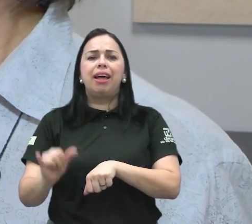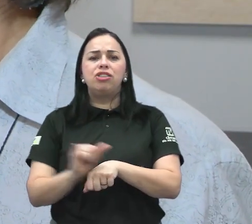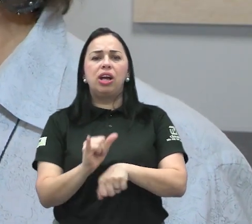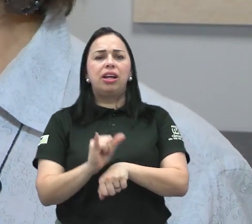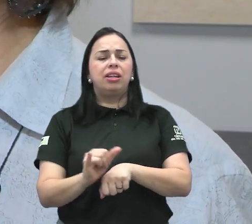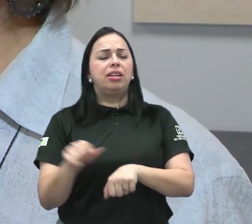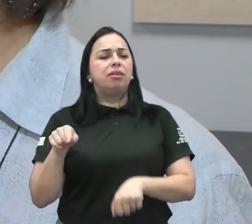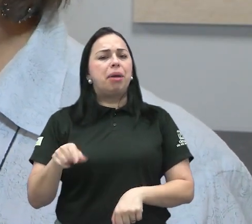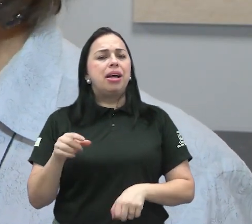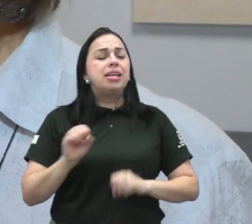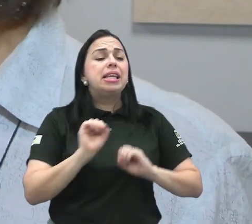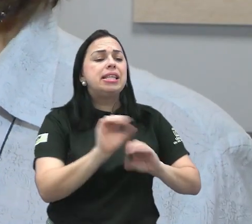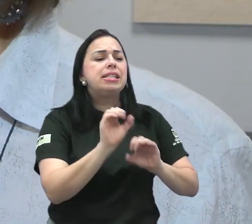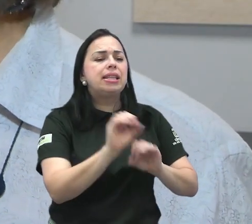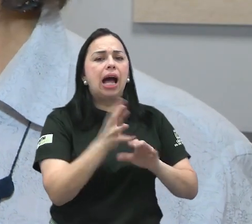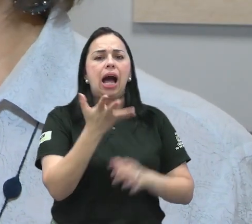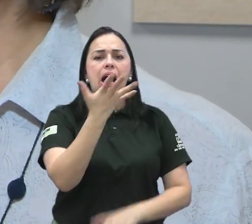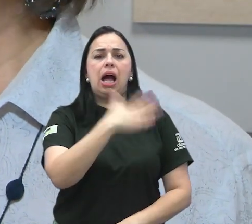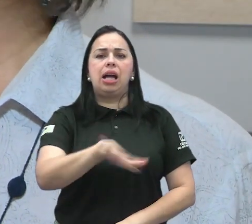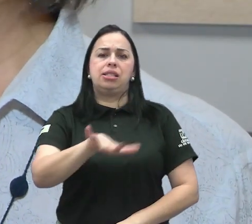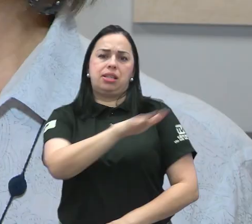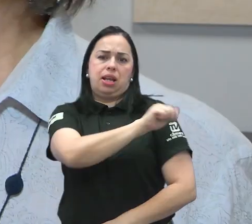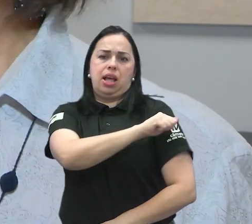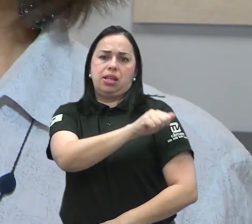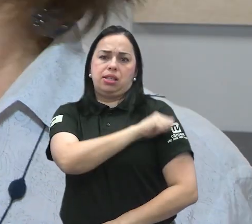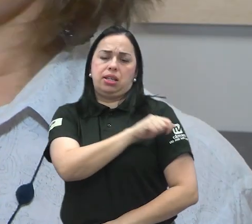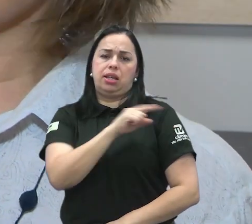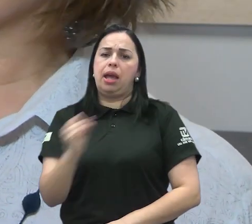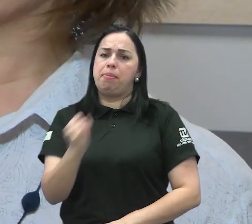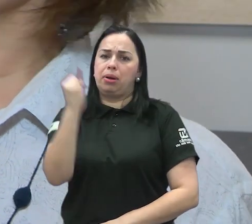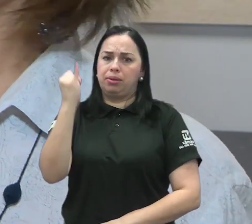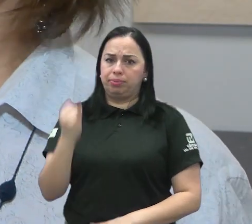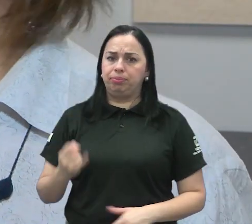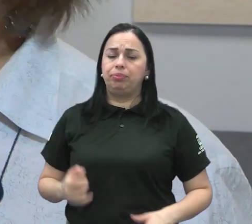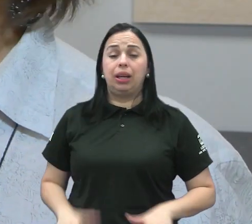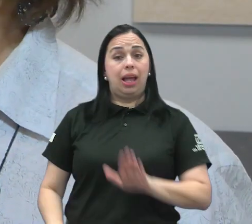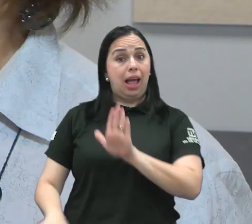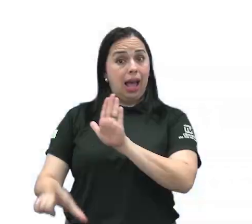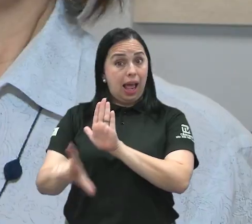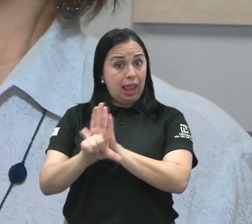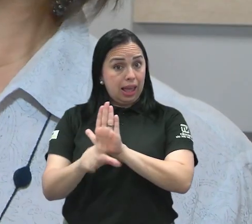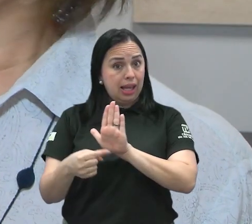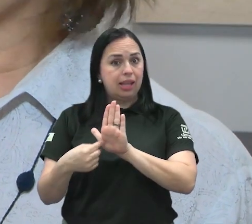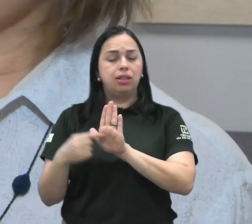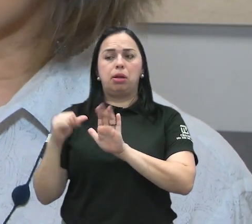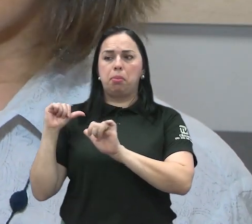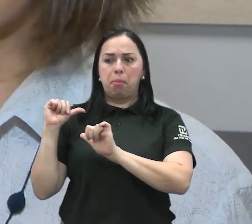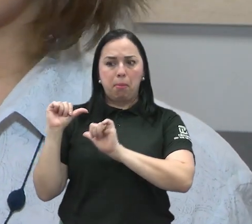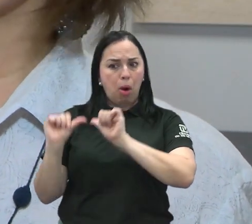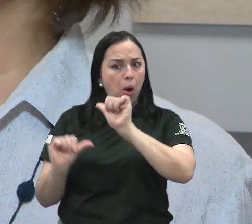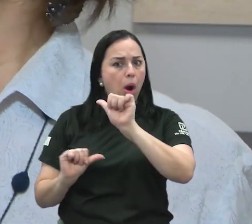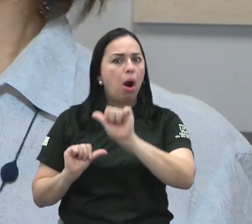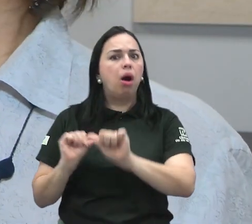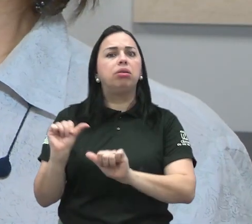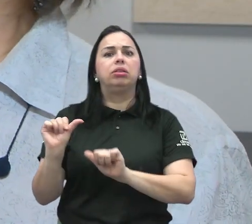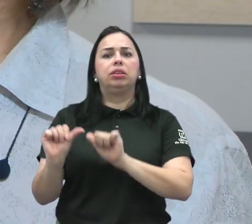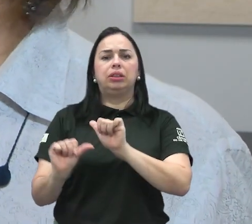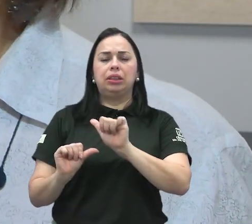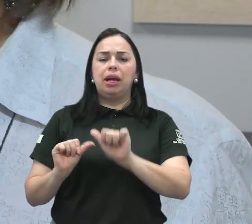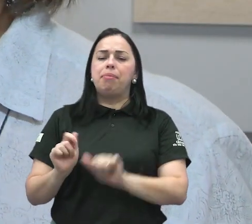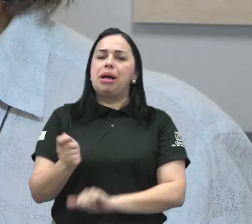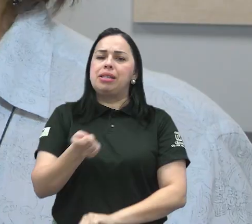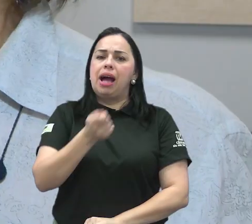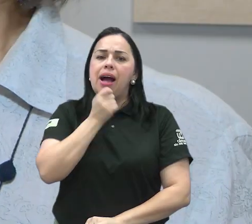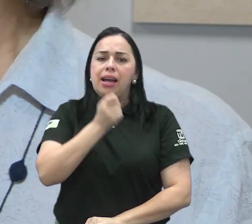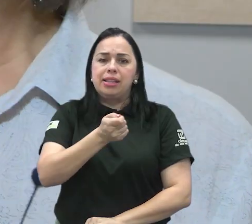linguagem e acúmulo, né, para discutir essa pauta que é tão importante. As legislações estão